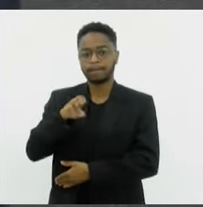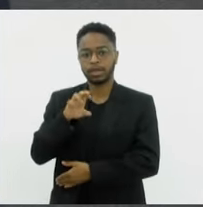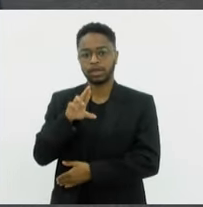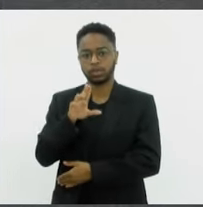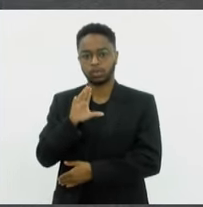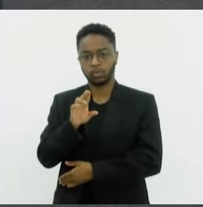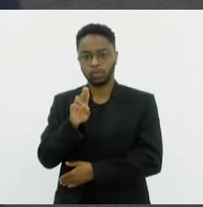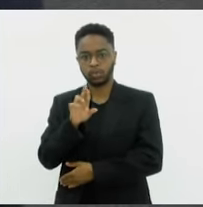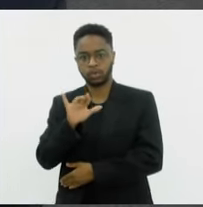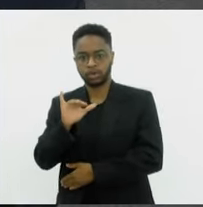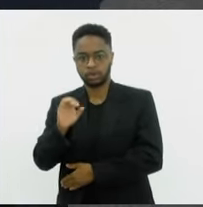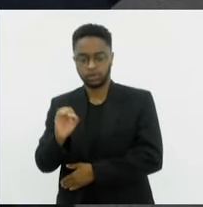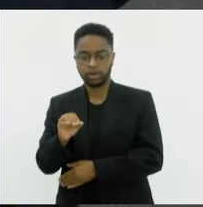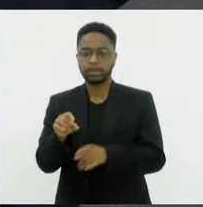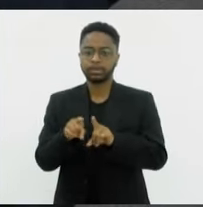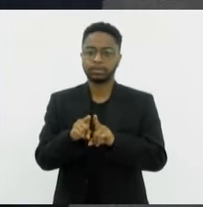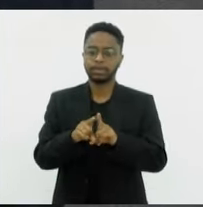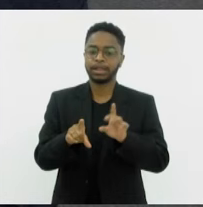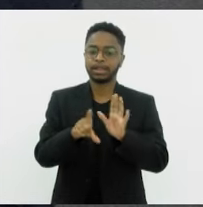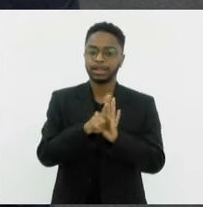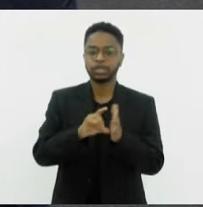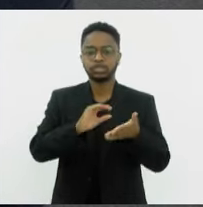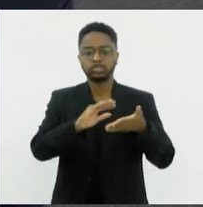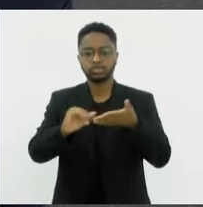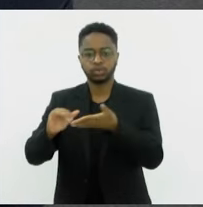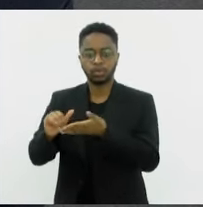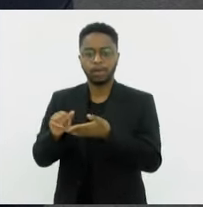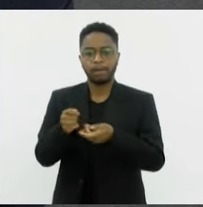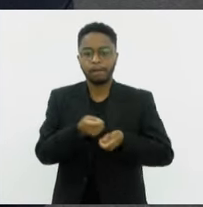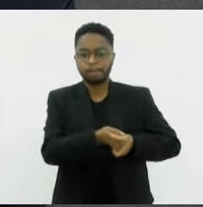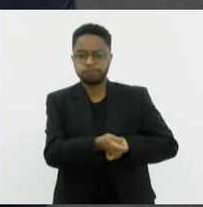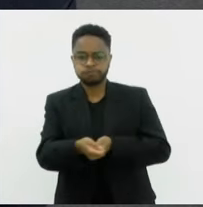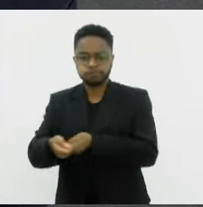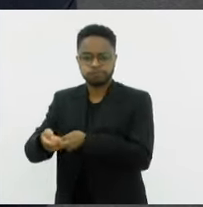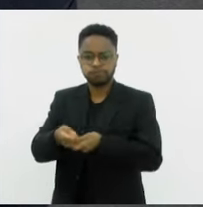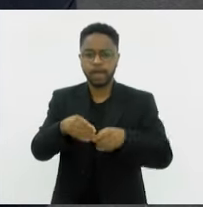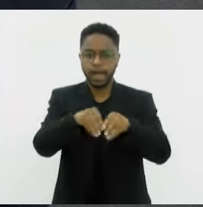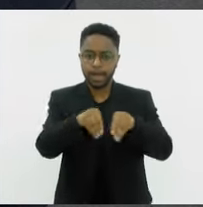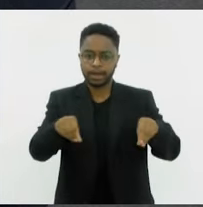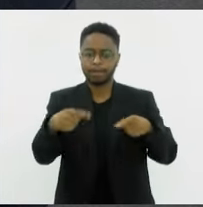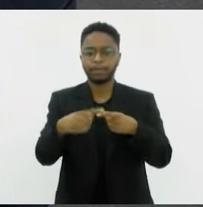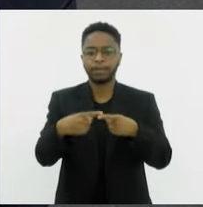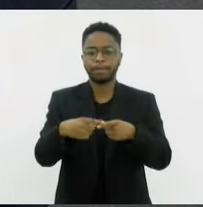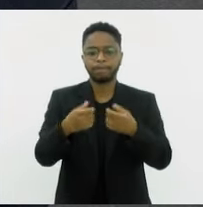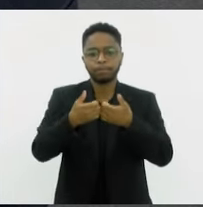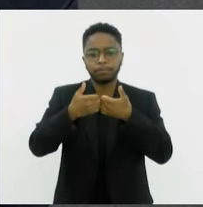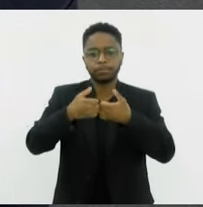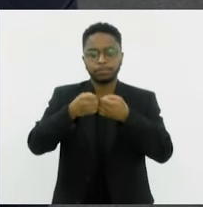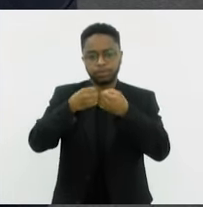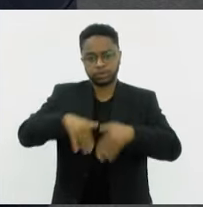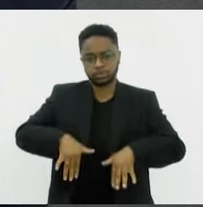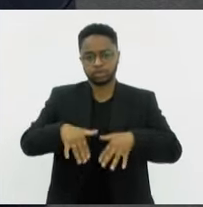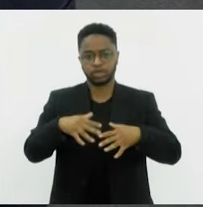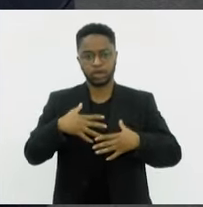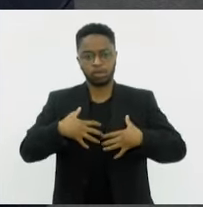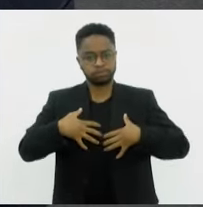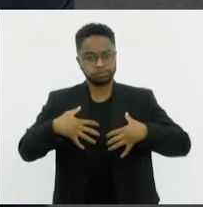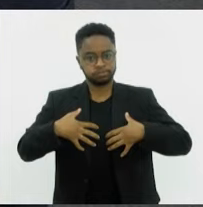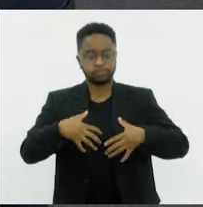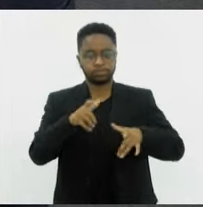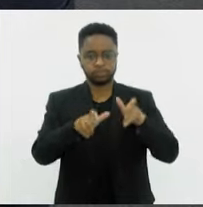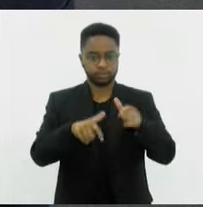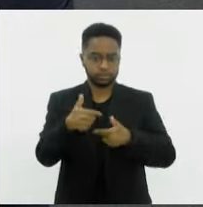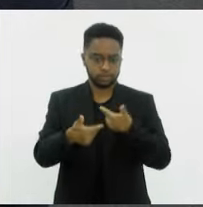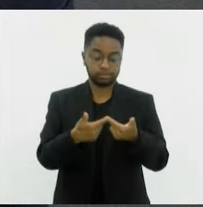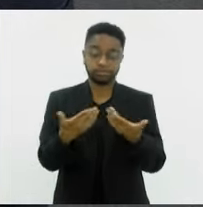clorossoda, a lei que acabou com jato de areia nos estaleiros, estava silicose no pulmão dos operários. Então, a saúde do trabalhador é um